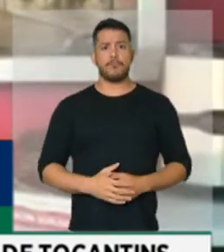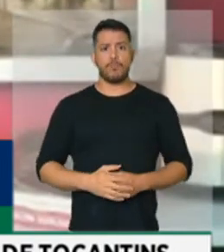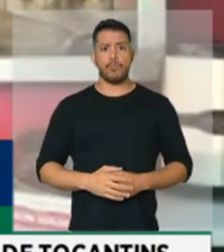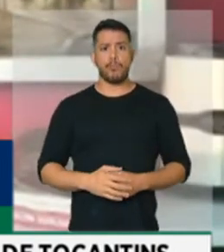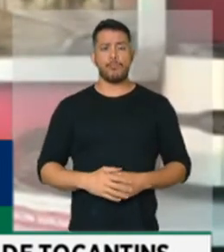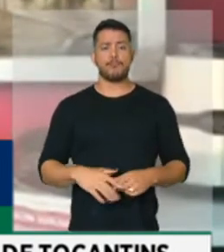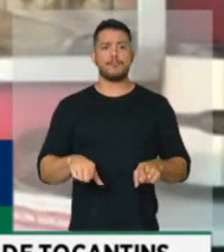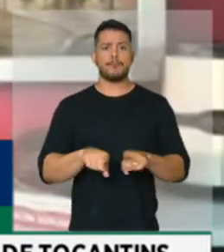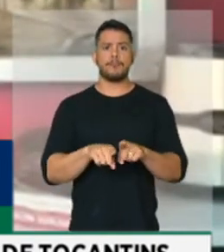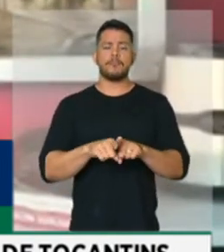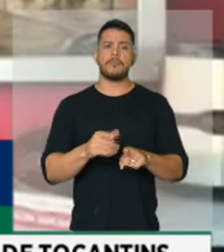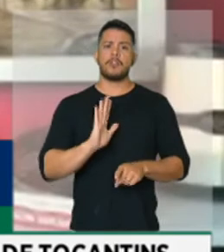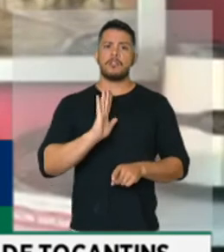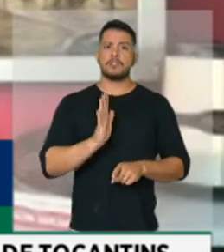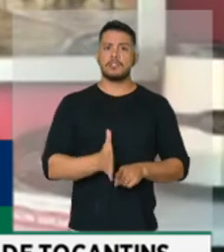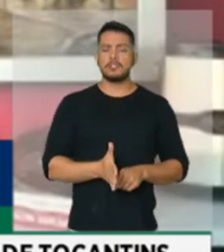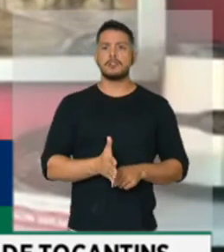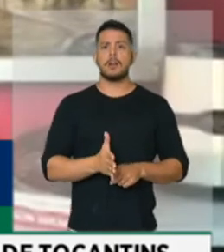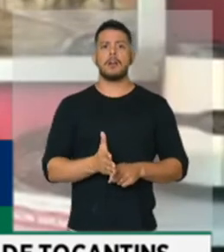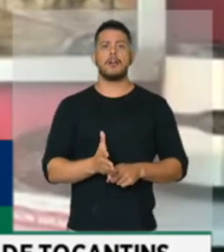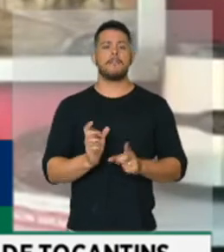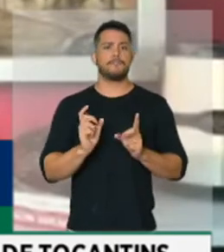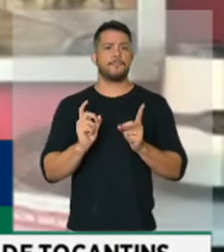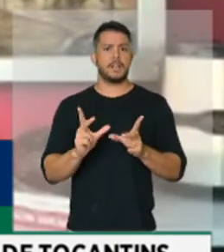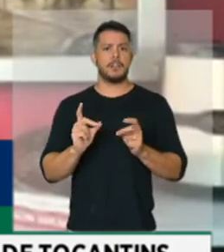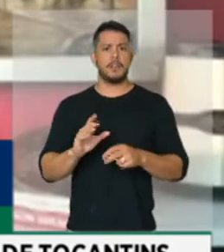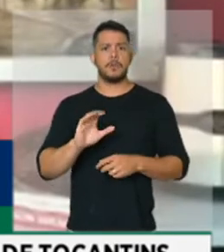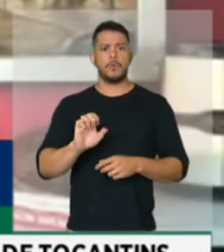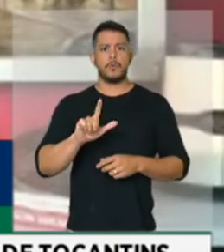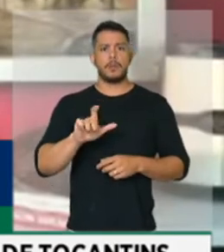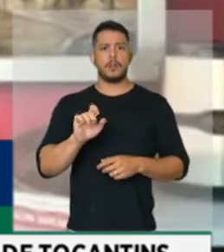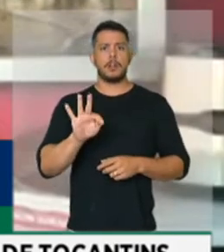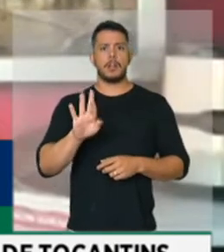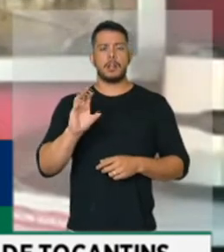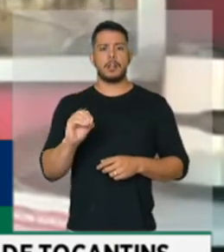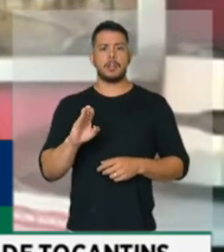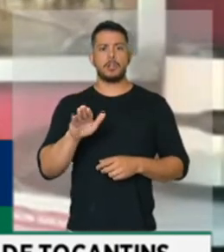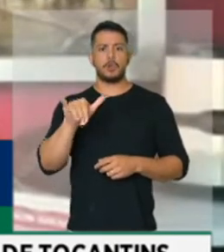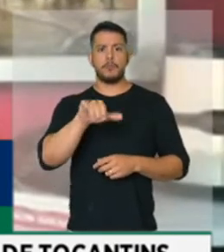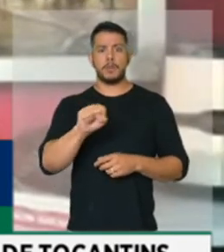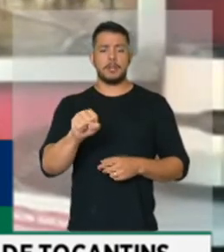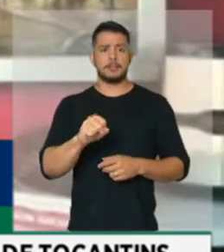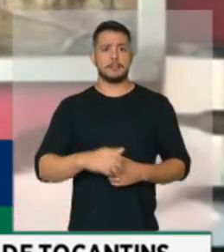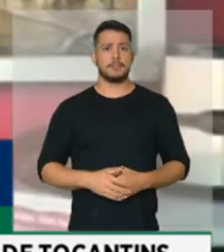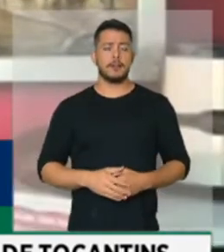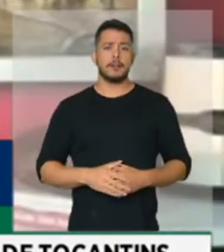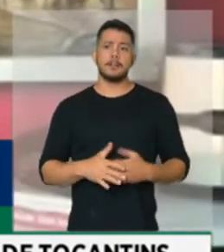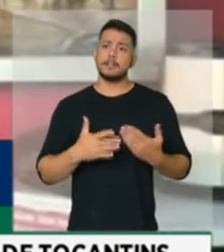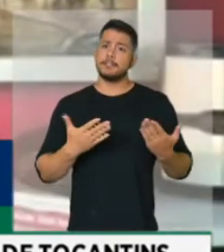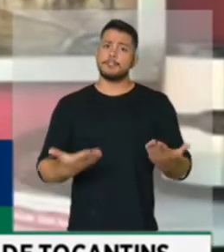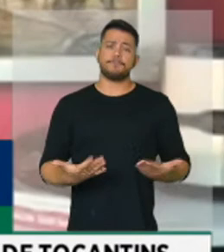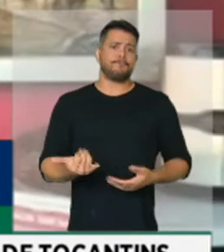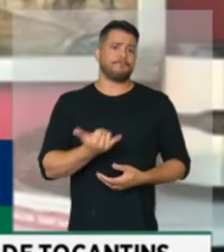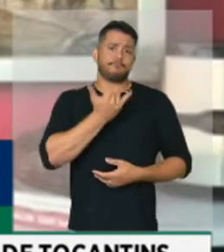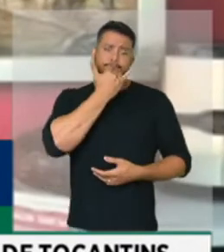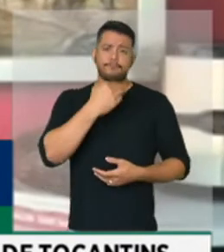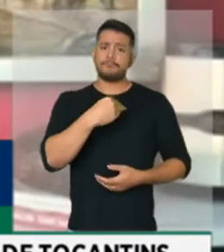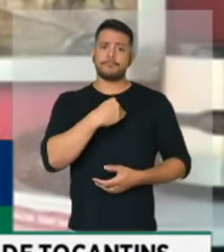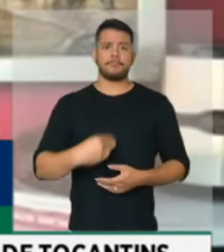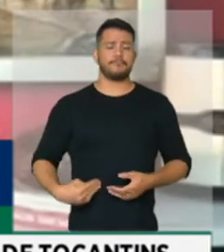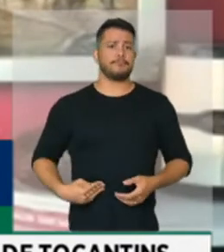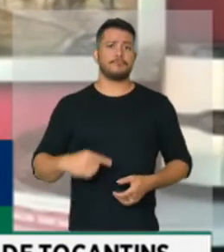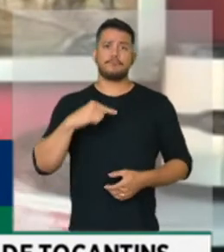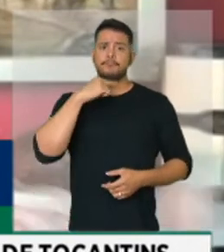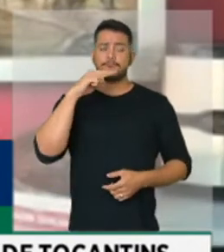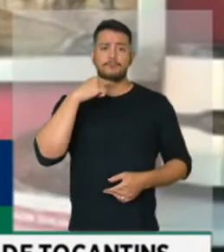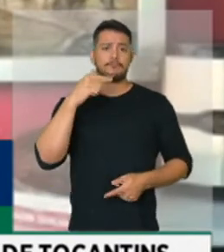e isso quem vai pagar a conta, todos nós sabemos, é o consumidor. Então o ministro não consegue dar respostas.